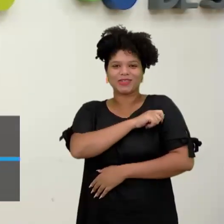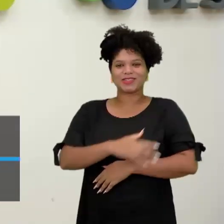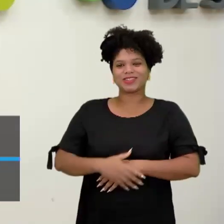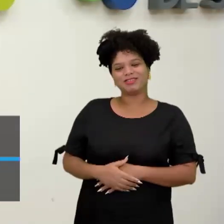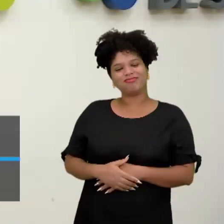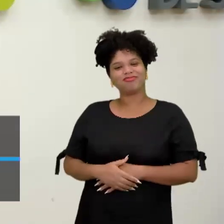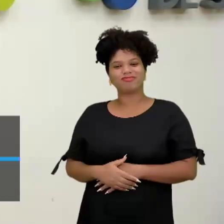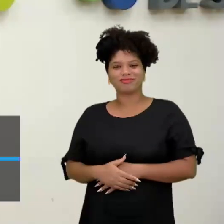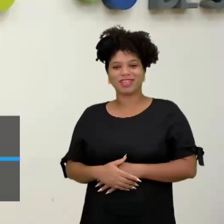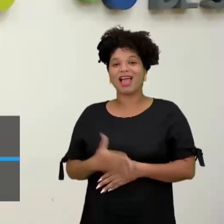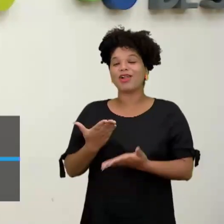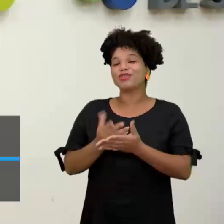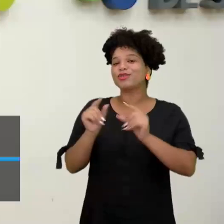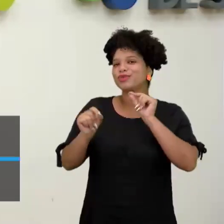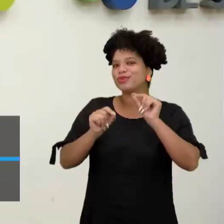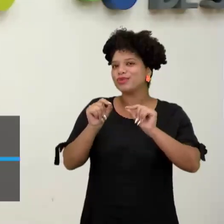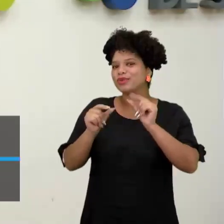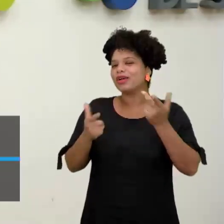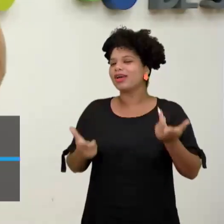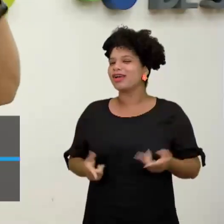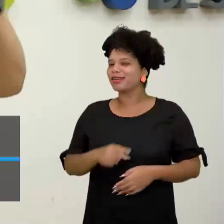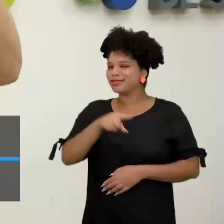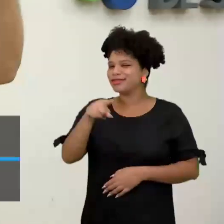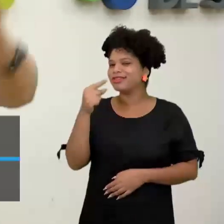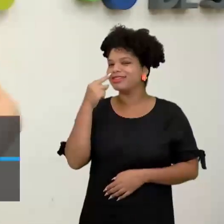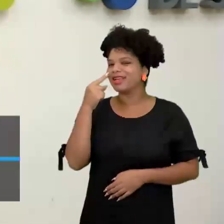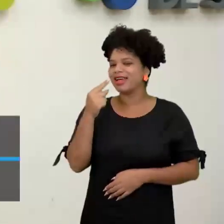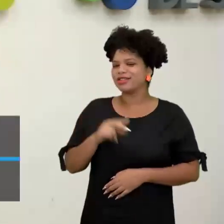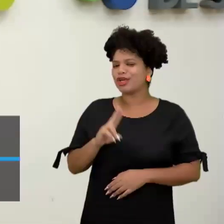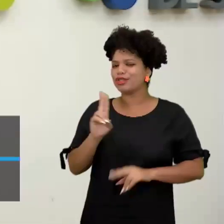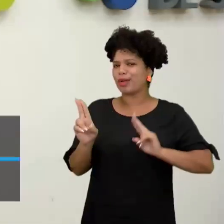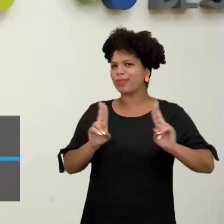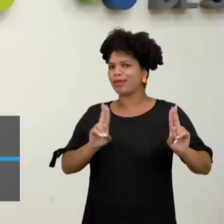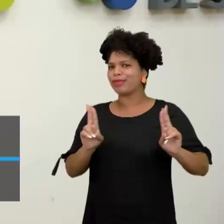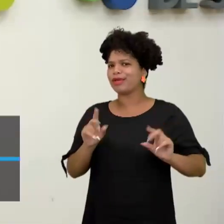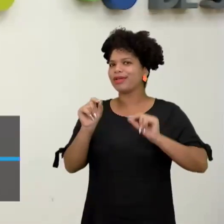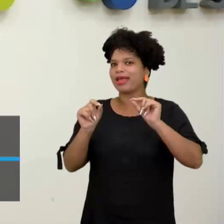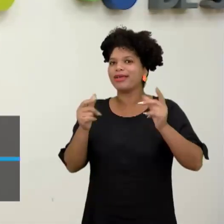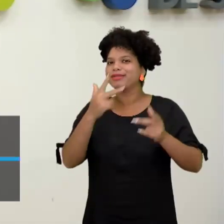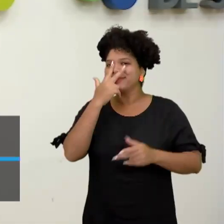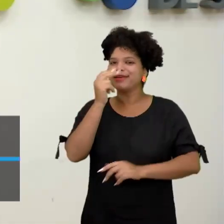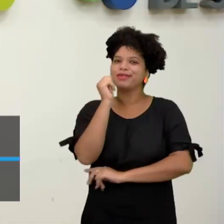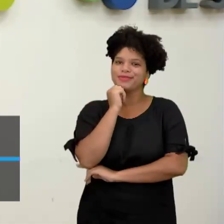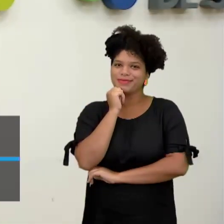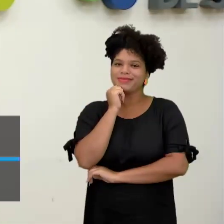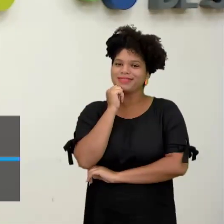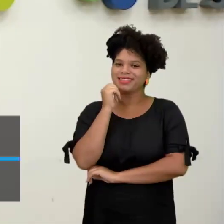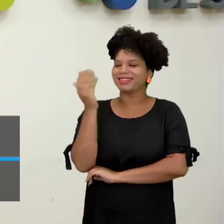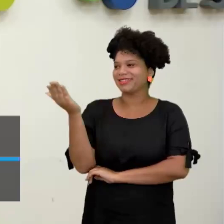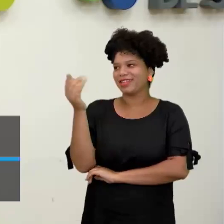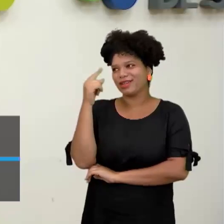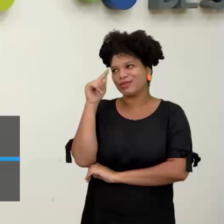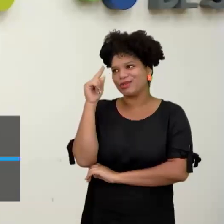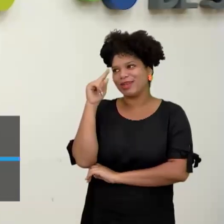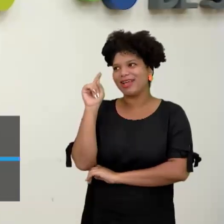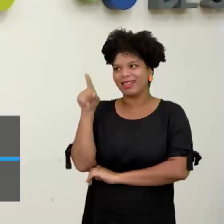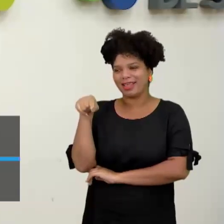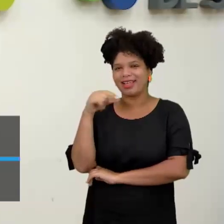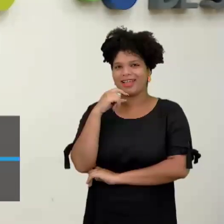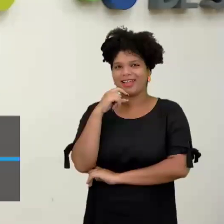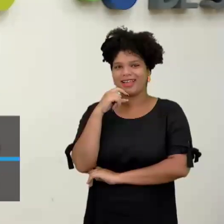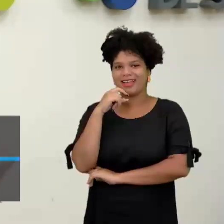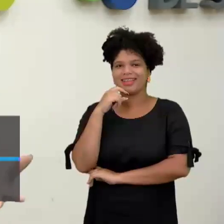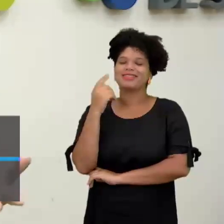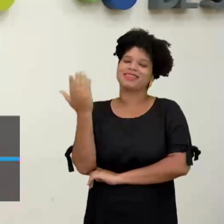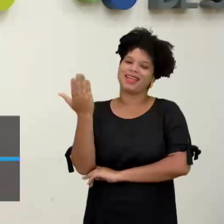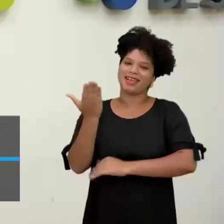galerinha. Aula de quê? Quem coloca esses nomes doidos na aula? Ai, Juliana. A